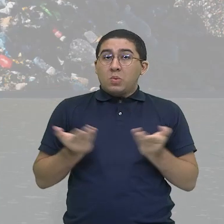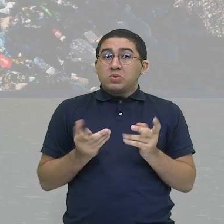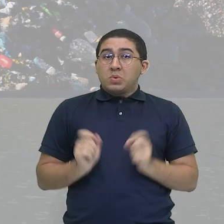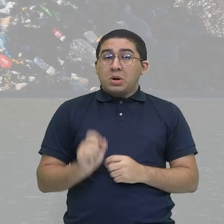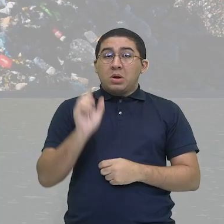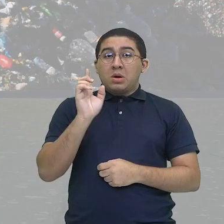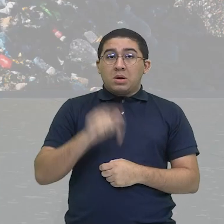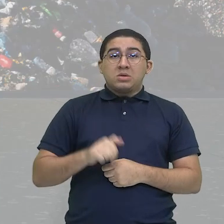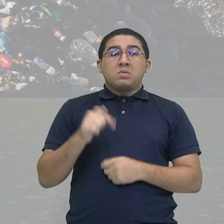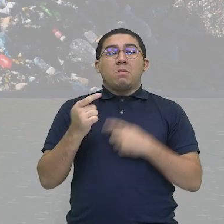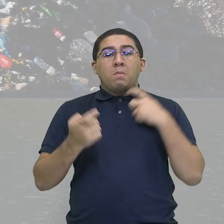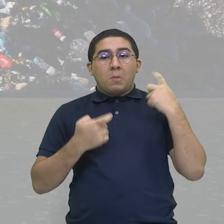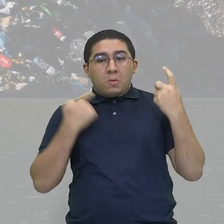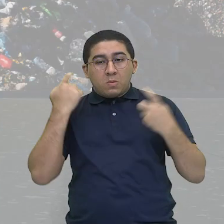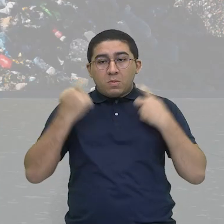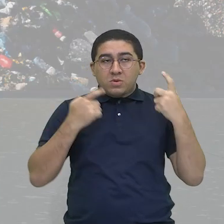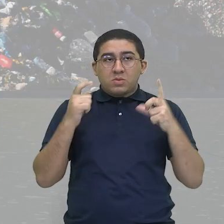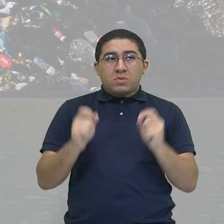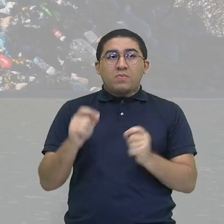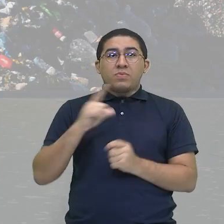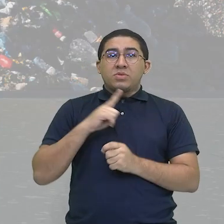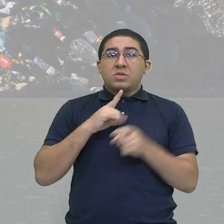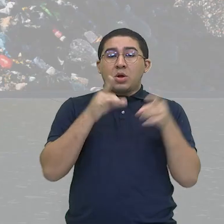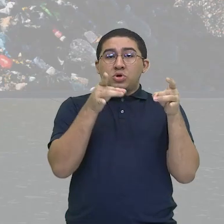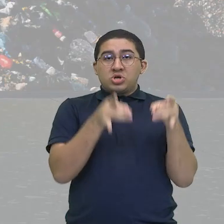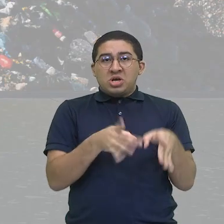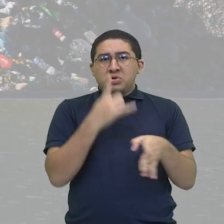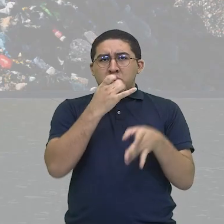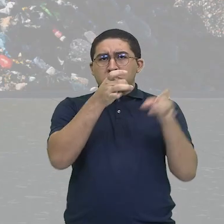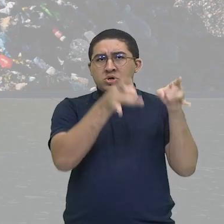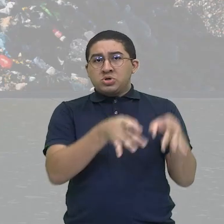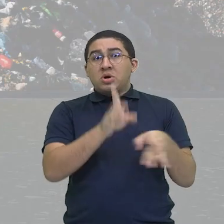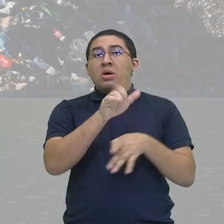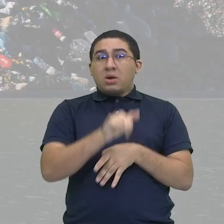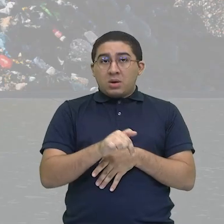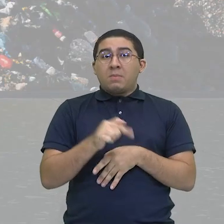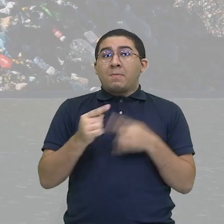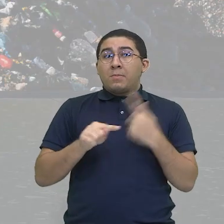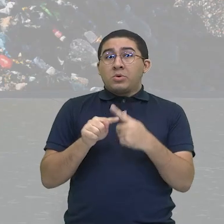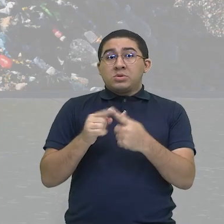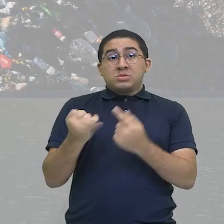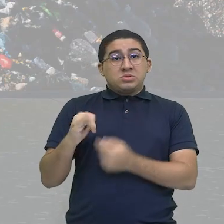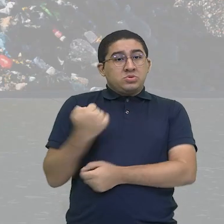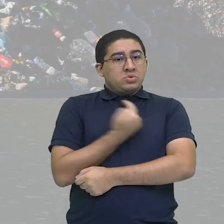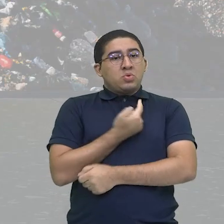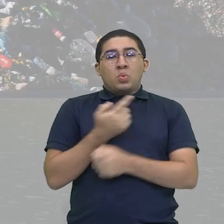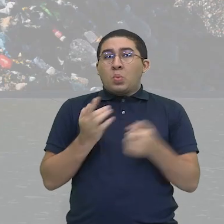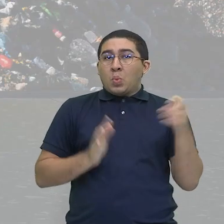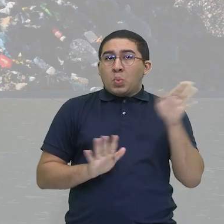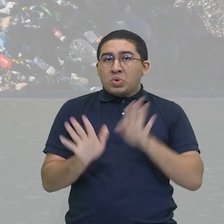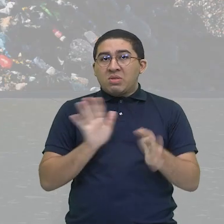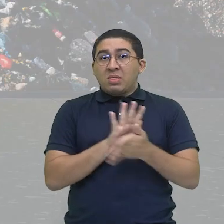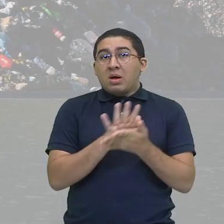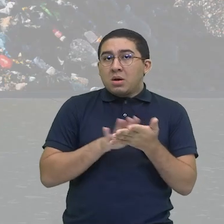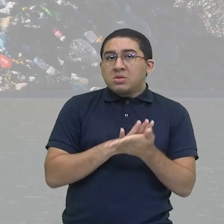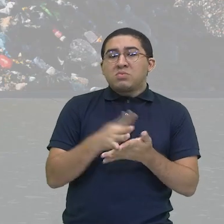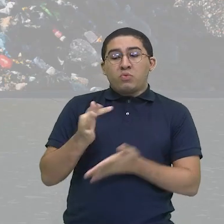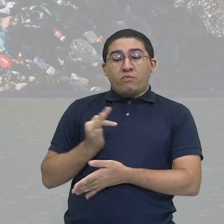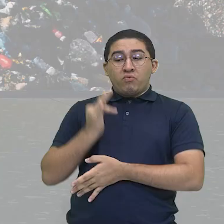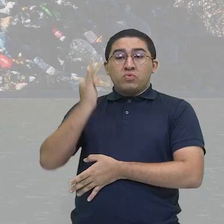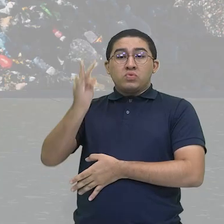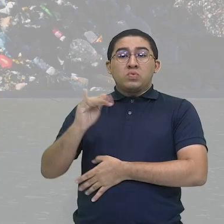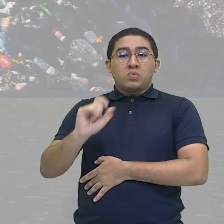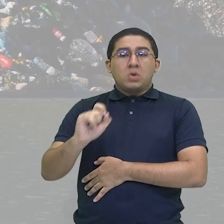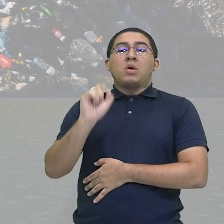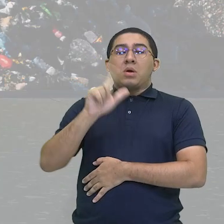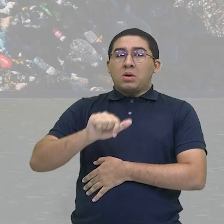essa preocupação com o descarte do lixo é muito grande, porque se nós não tomarmos cuidado, nós estaremos realmente, daqui a algum tempo,